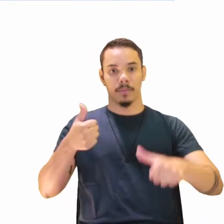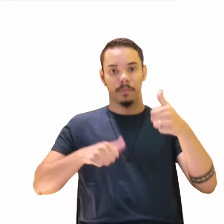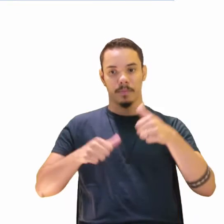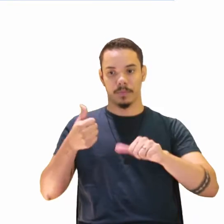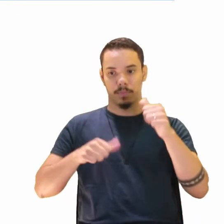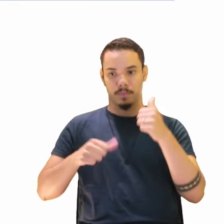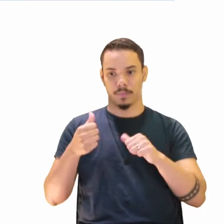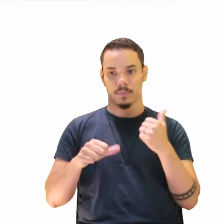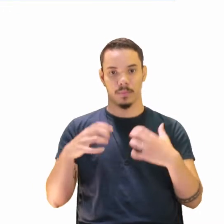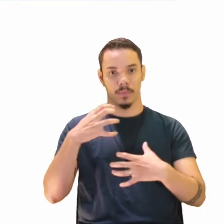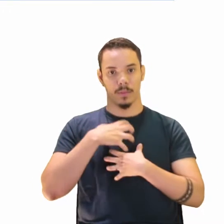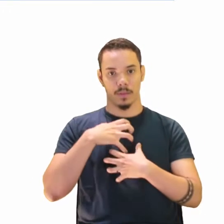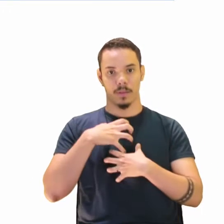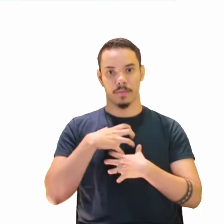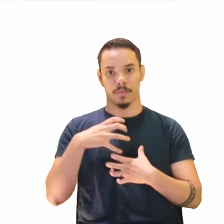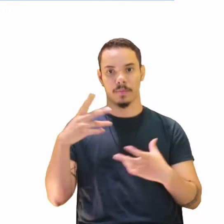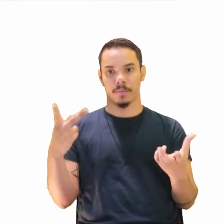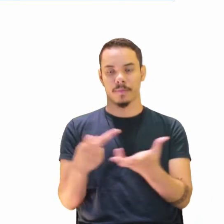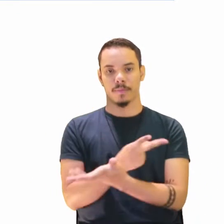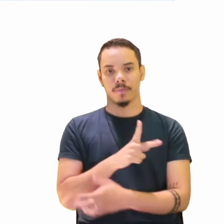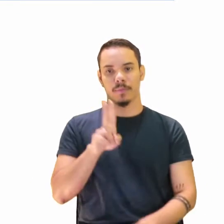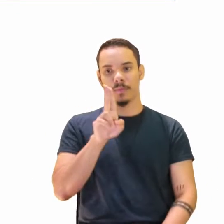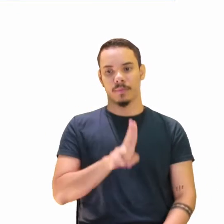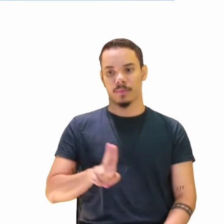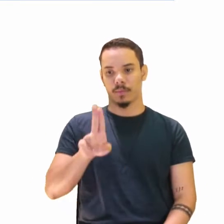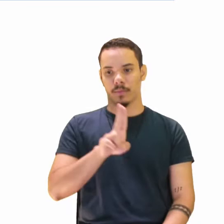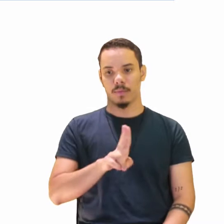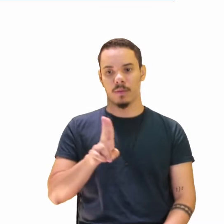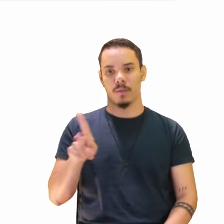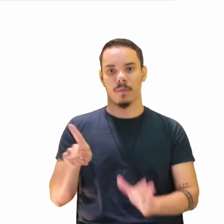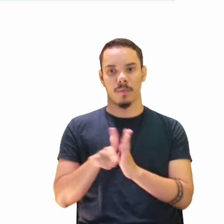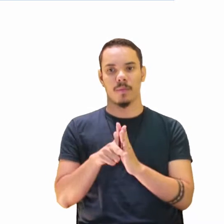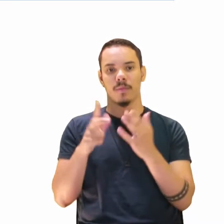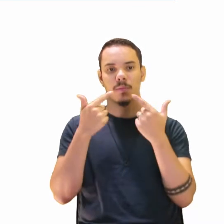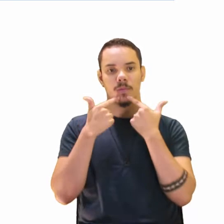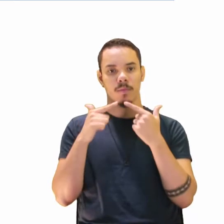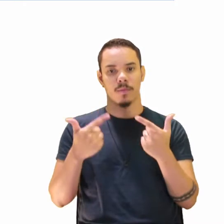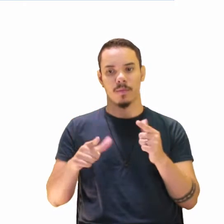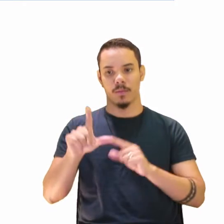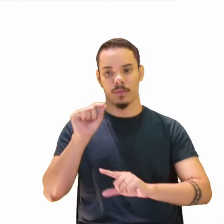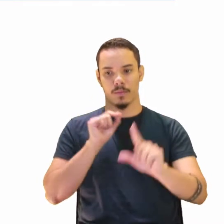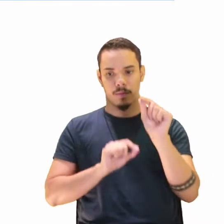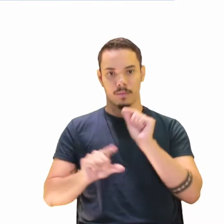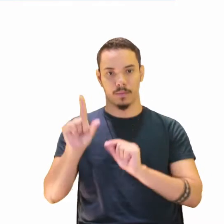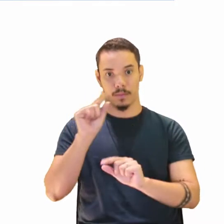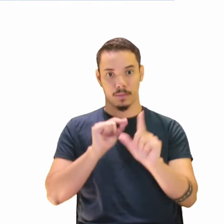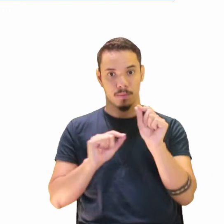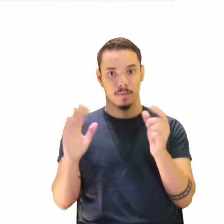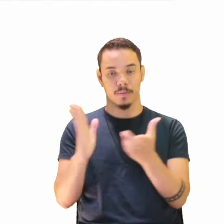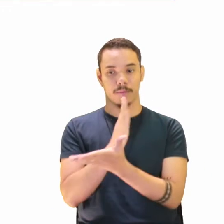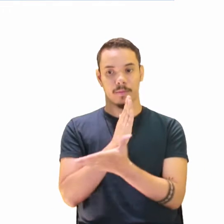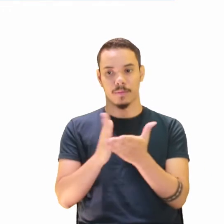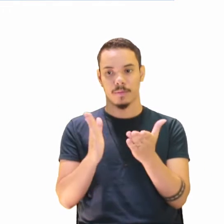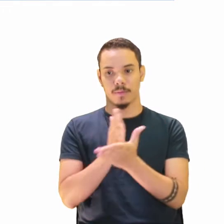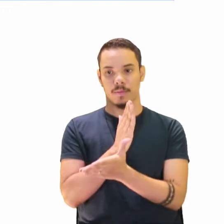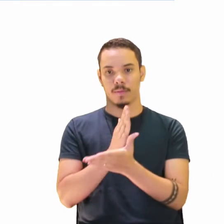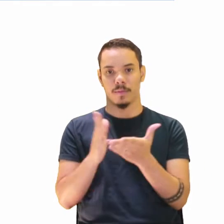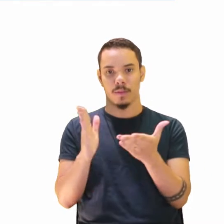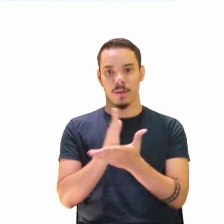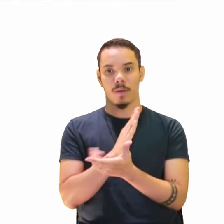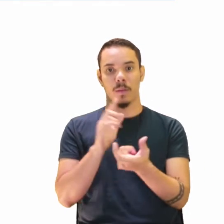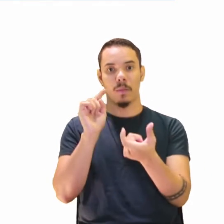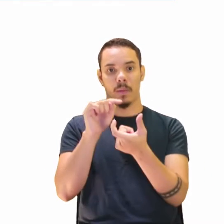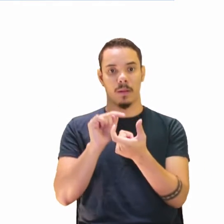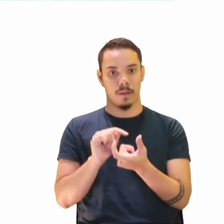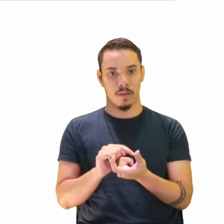de sentido decorrentes de usos expressivos da linguagem, da escolha de determinadas palavras ou expressões,